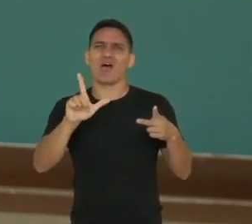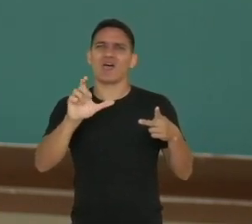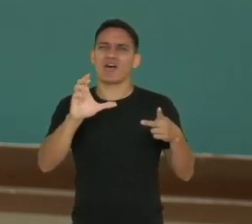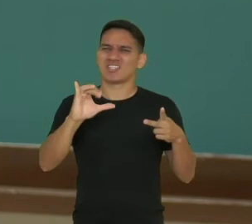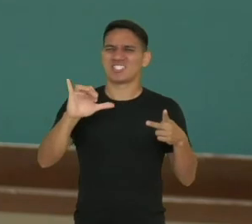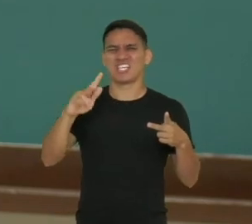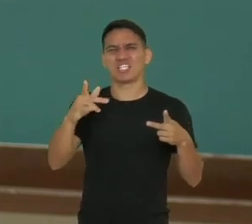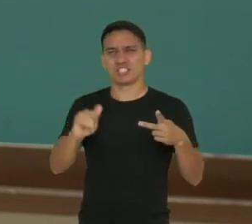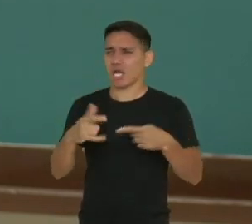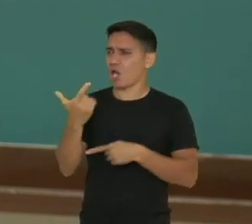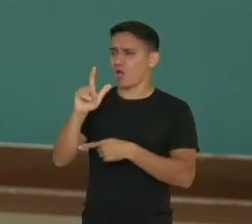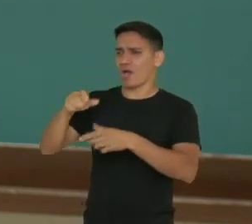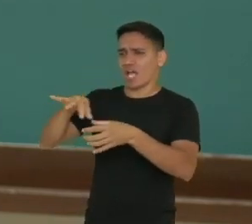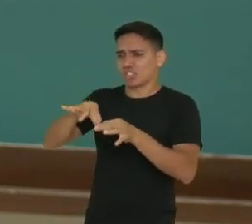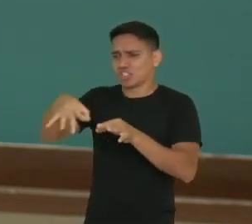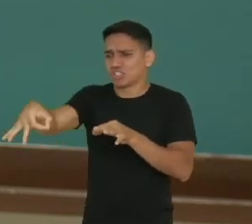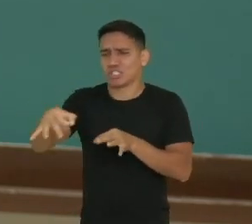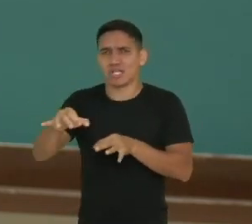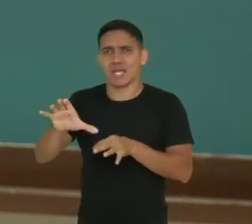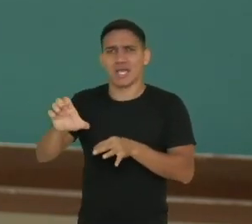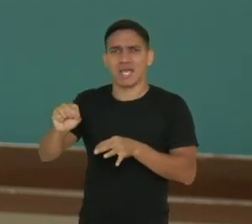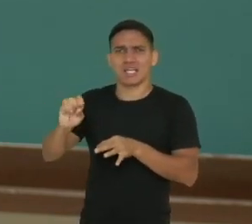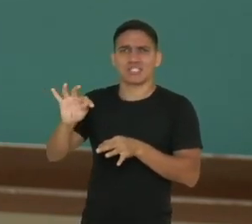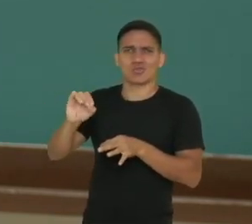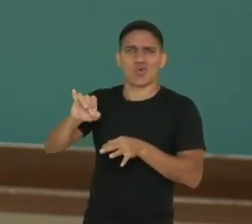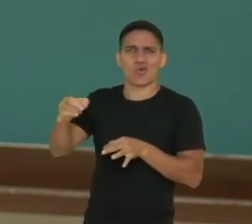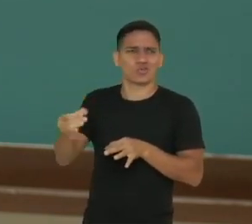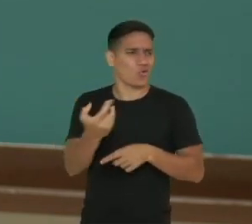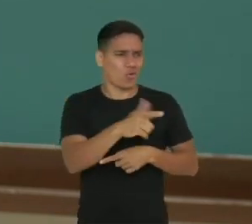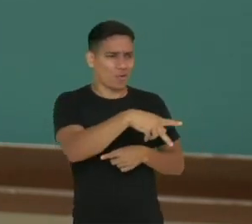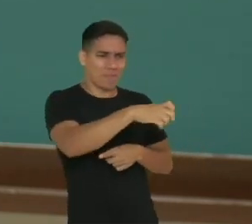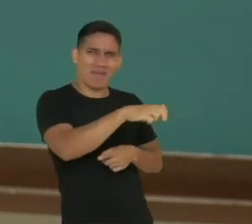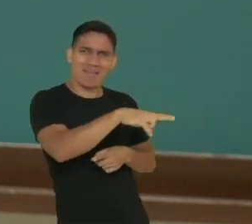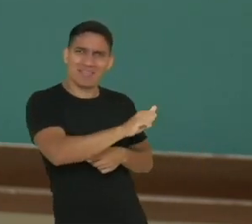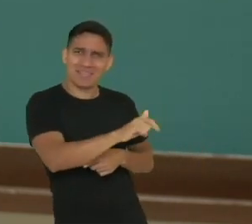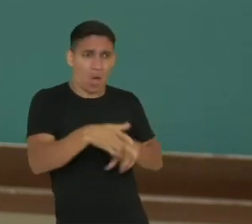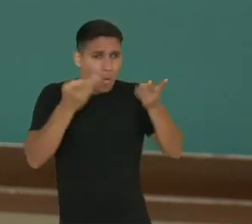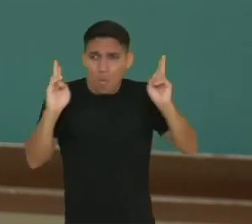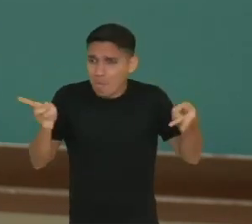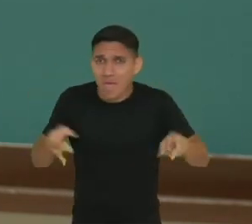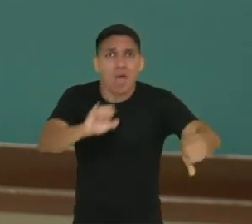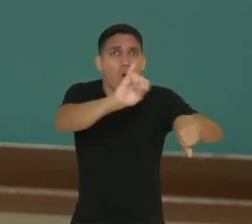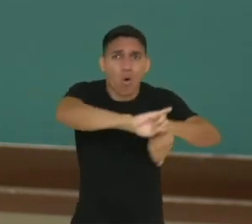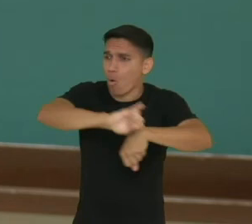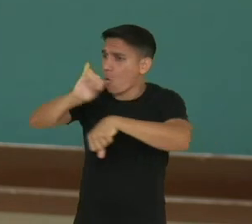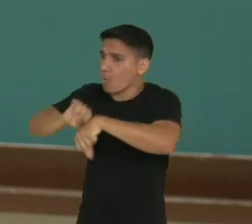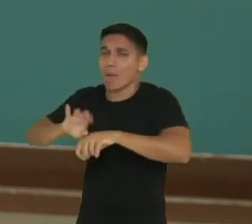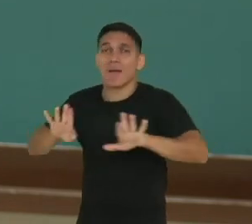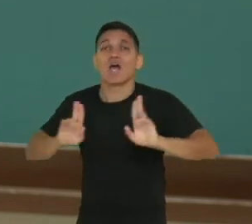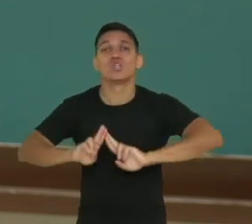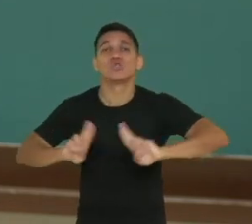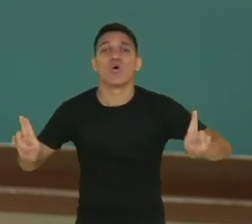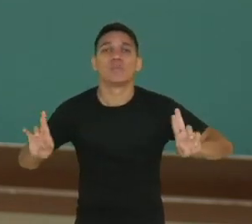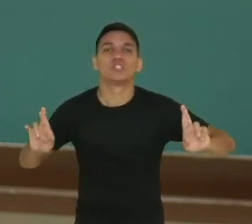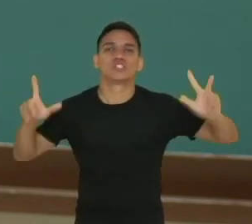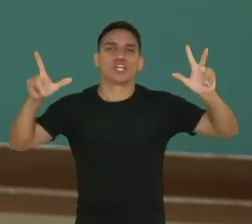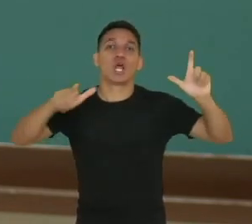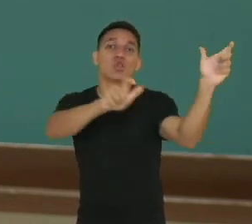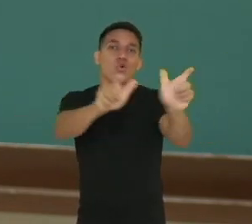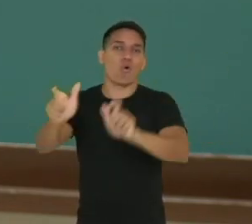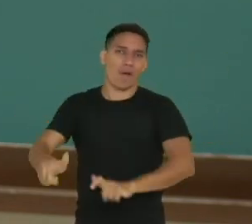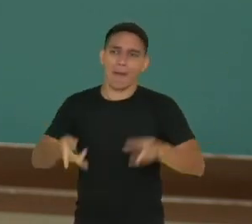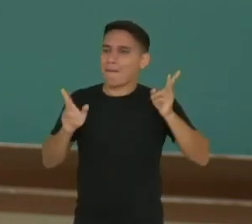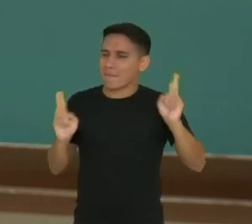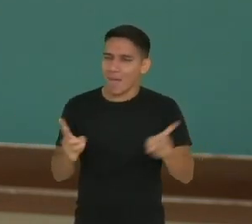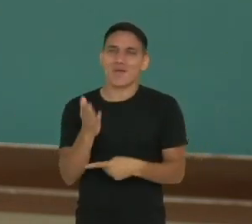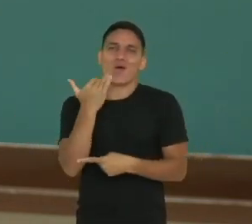penal, né? E assim tudo isso. Então, o mesmo objeto ele recebe o nome diferente em cada local. O mesmo